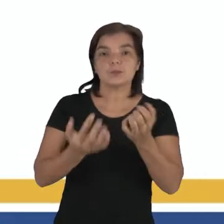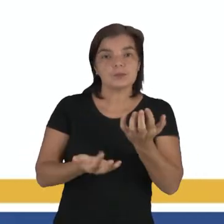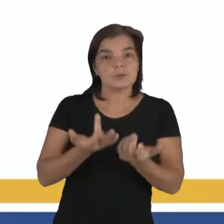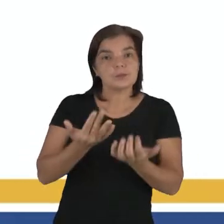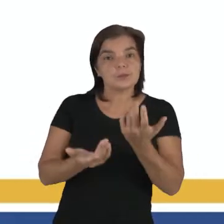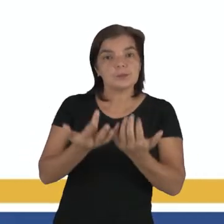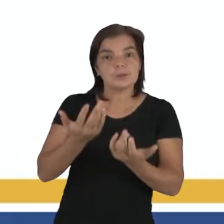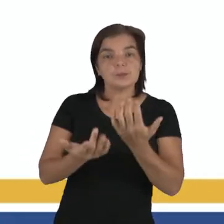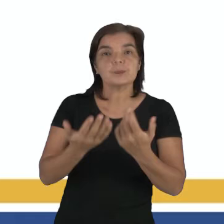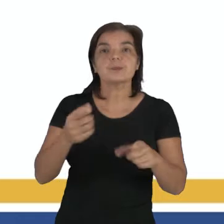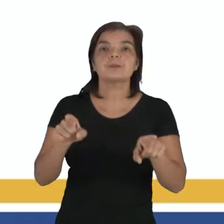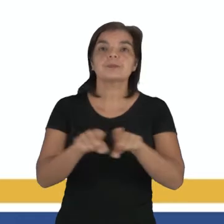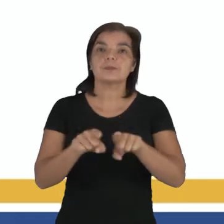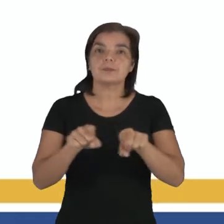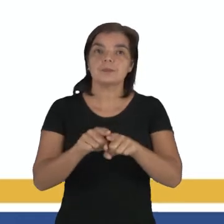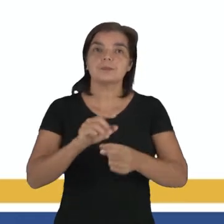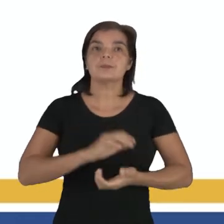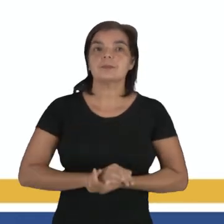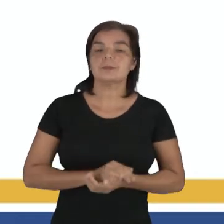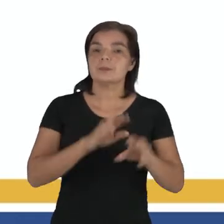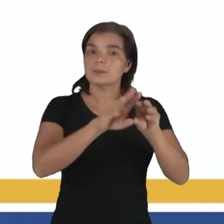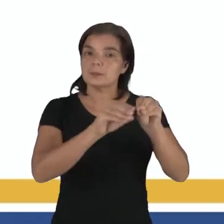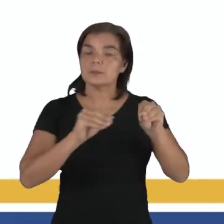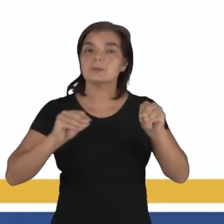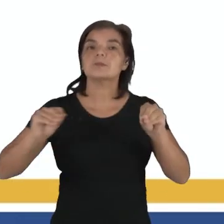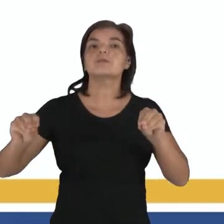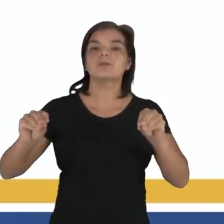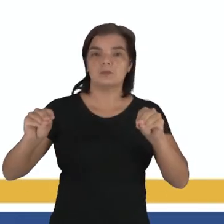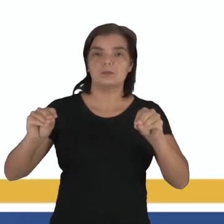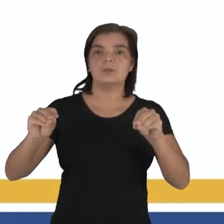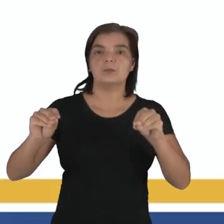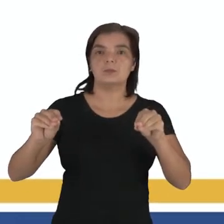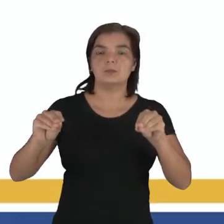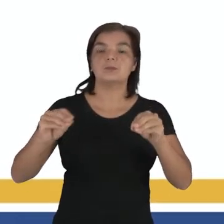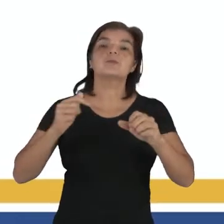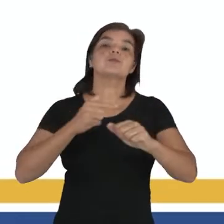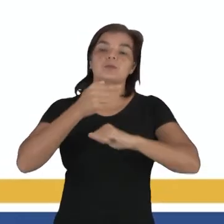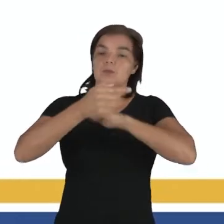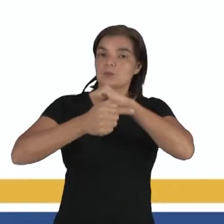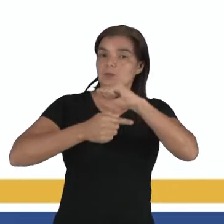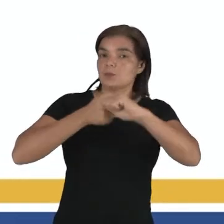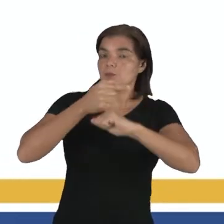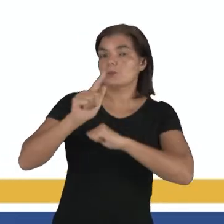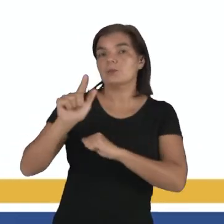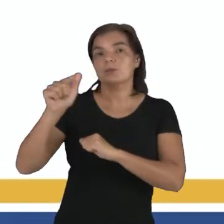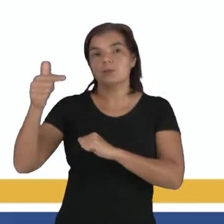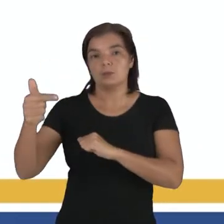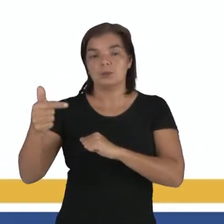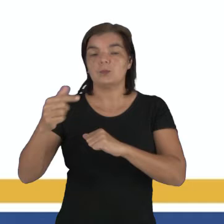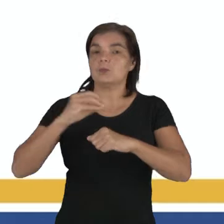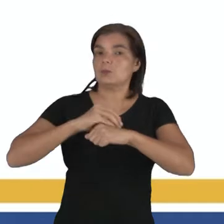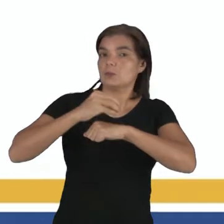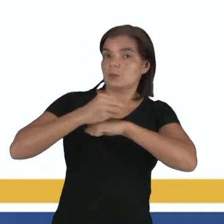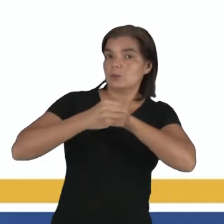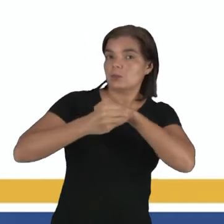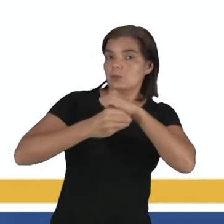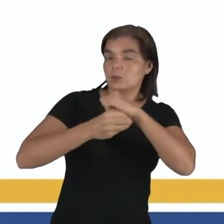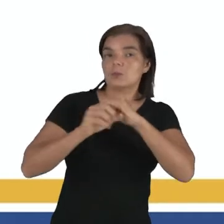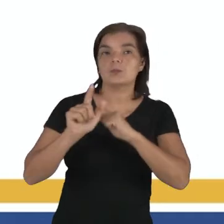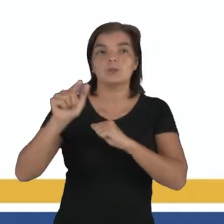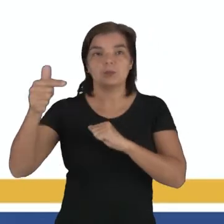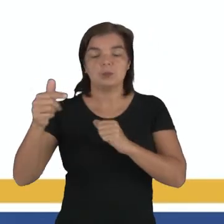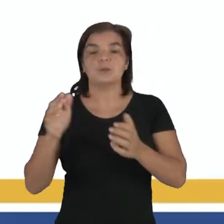aquecidos, estarão excitados ali, e por isso transferindo o calor de um átomo para o outro ou de uma molécula para outra na